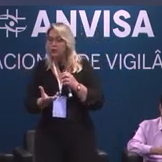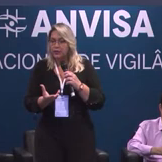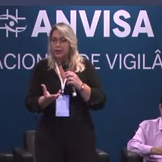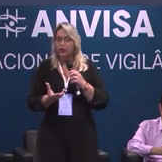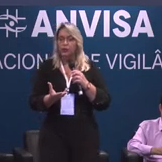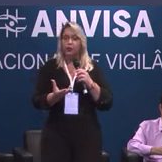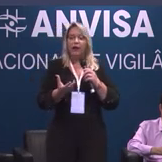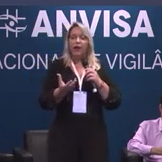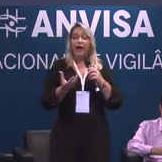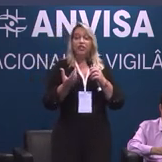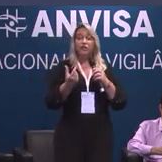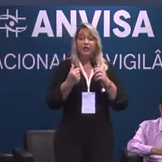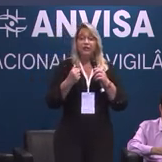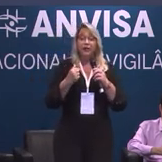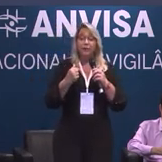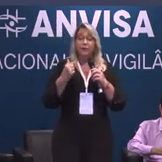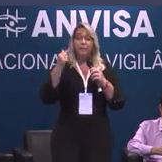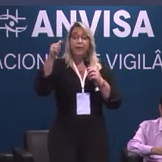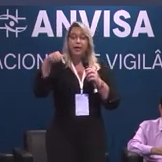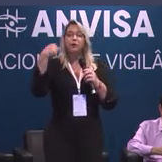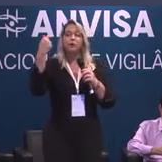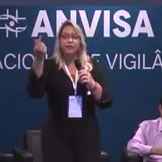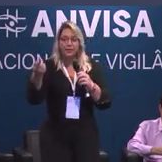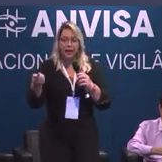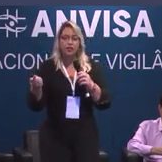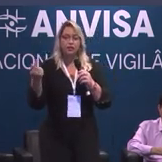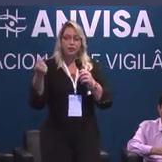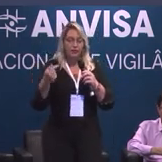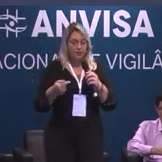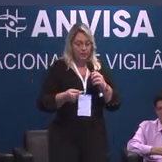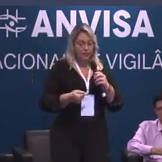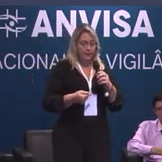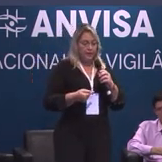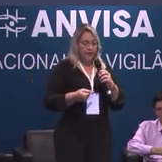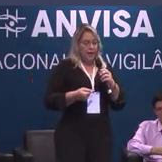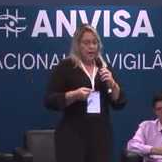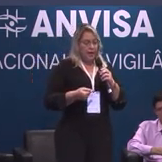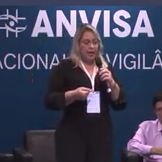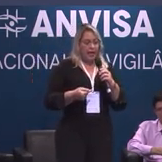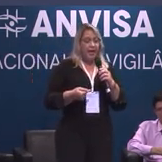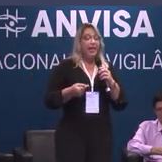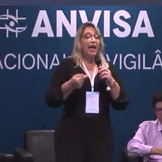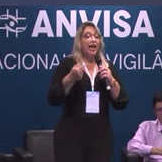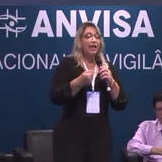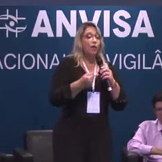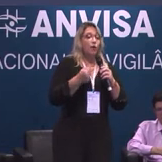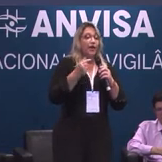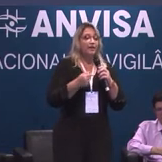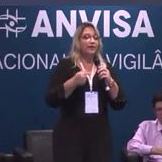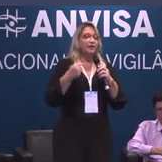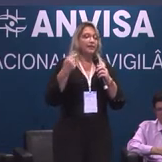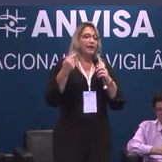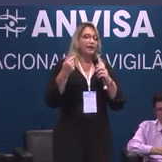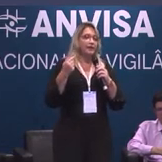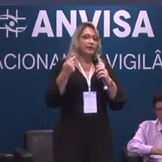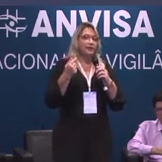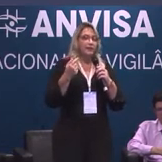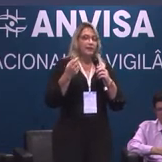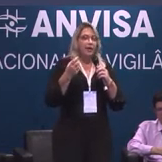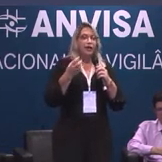nosso território, a gente vai saber priorizar as nossas ações, né? E aí, com